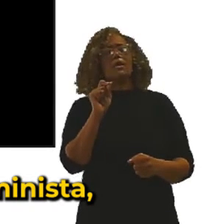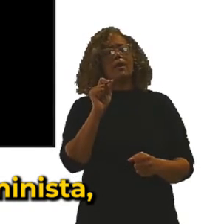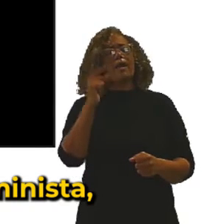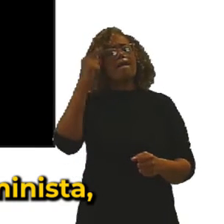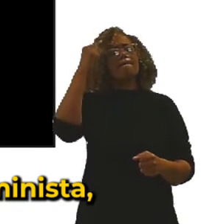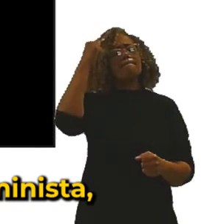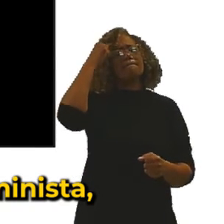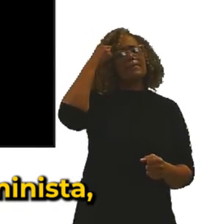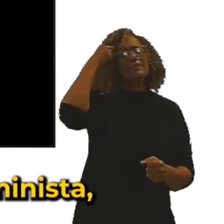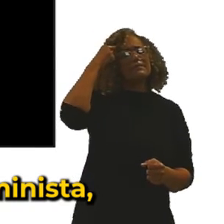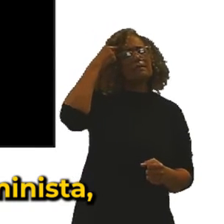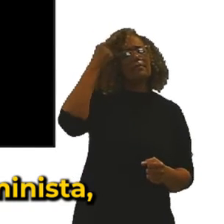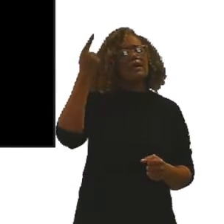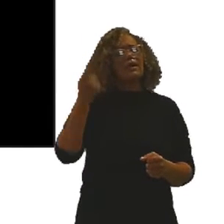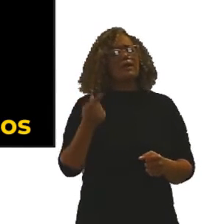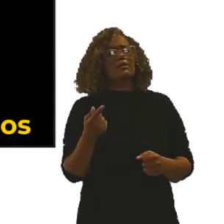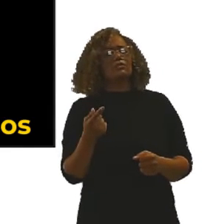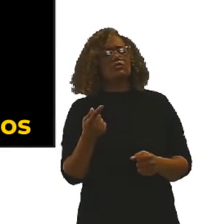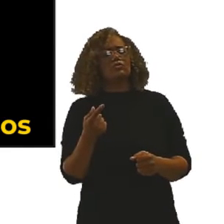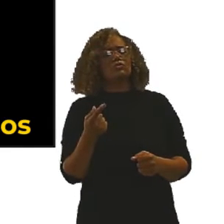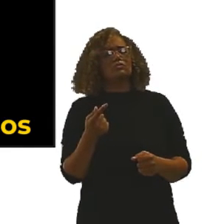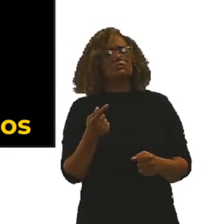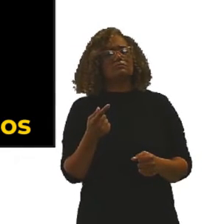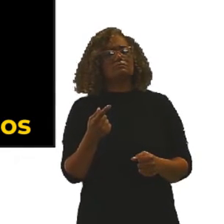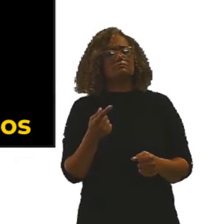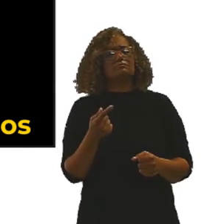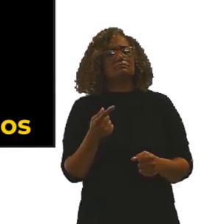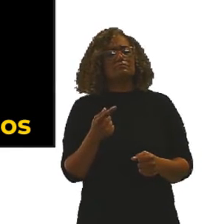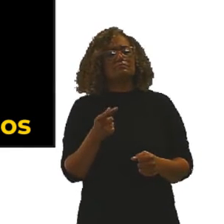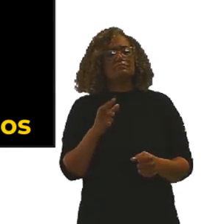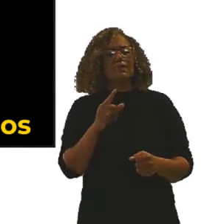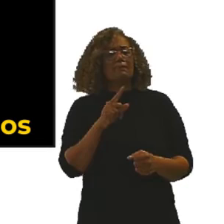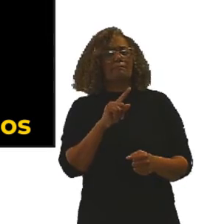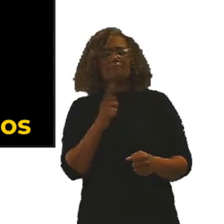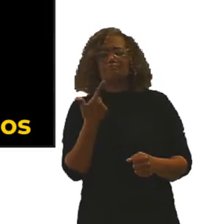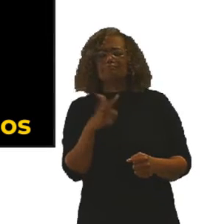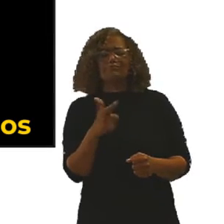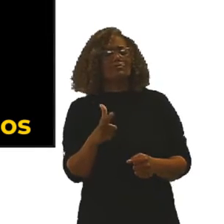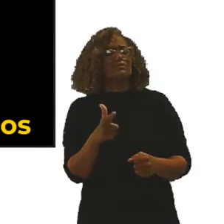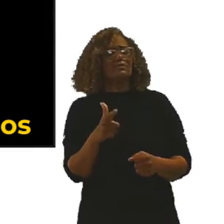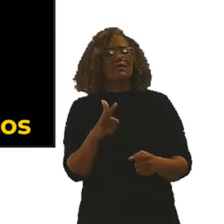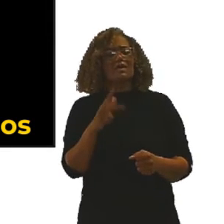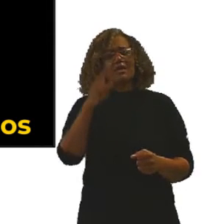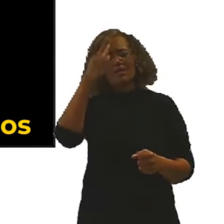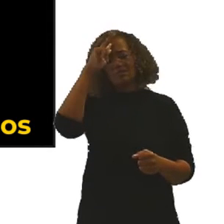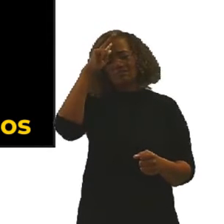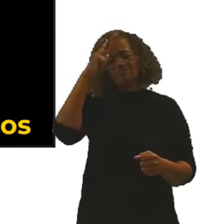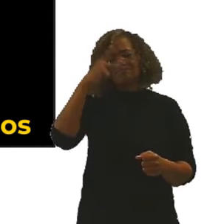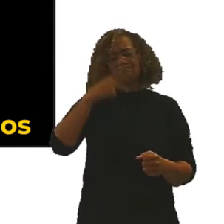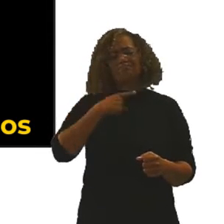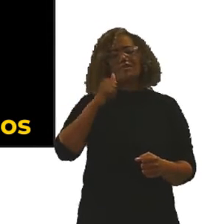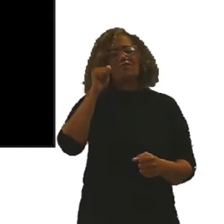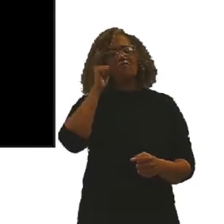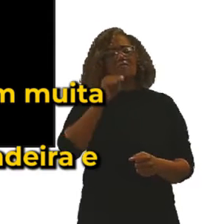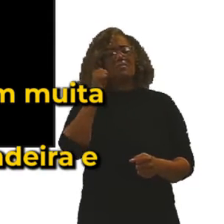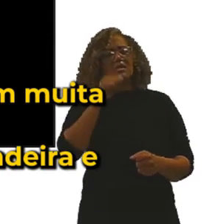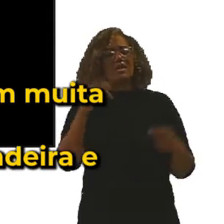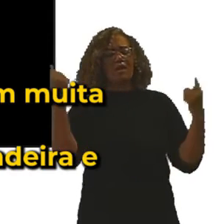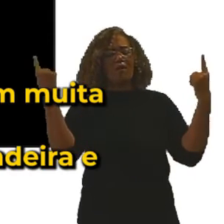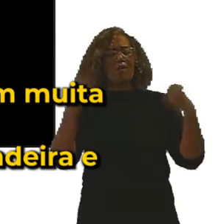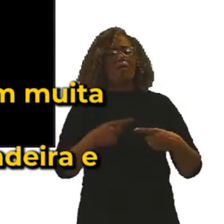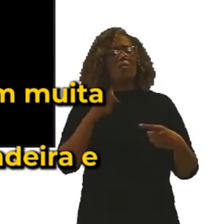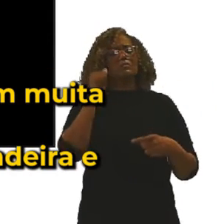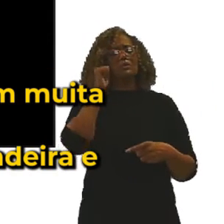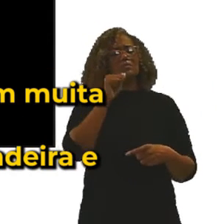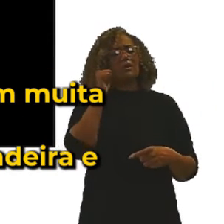então, da epistemologia feminista, ela pudesse adentrar em todos os nichos acadêmicos, em todos os nichos constitucionais. E hoje eu